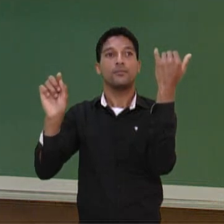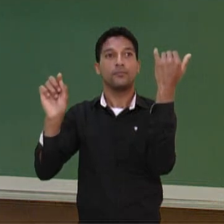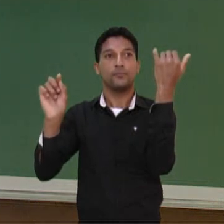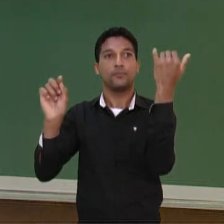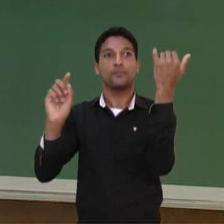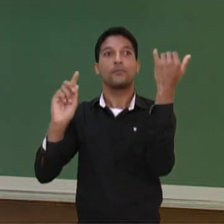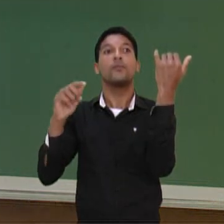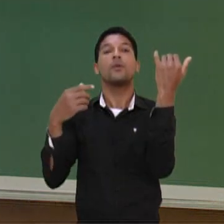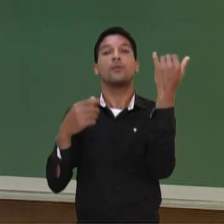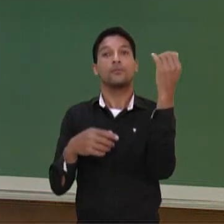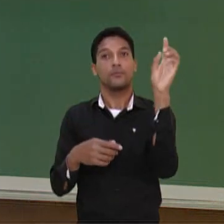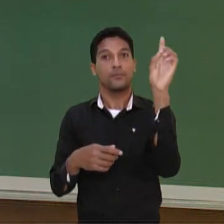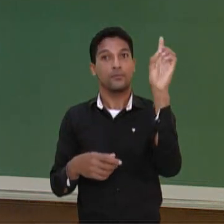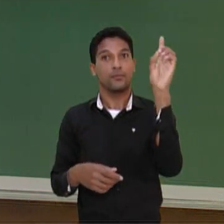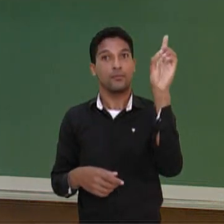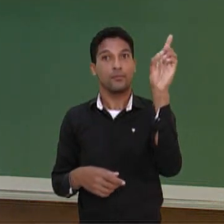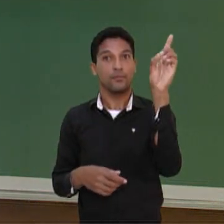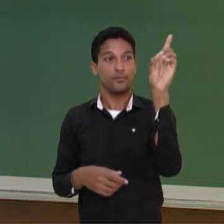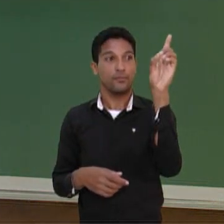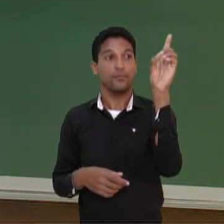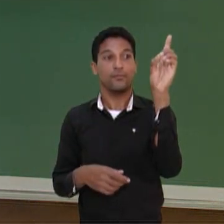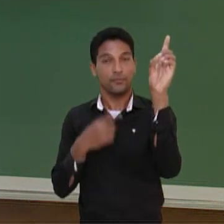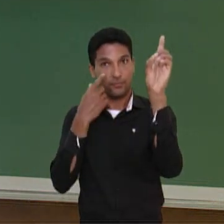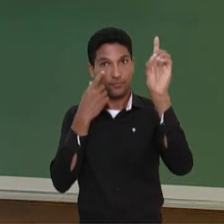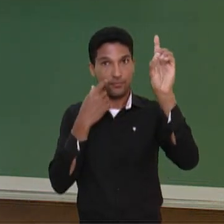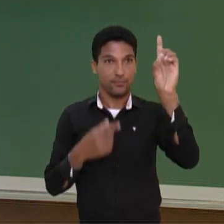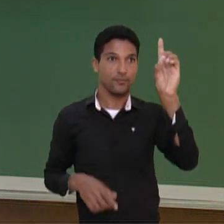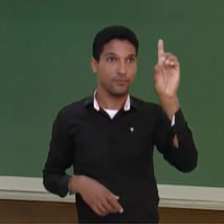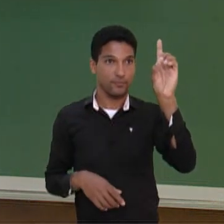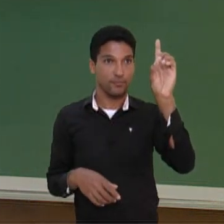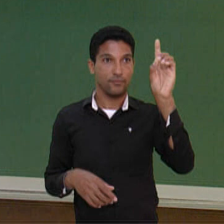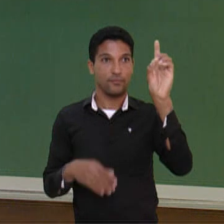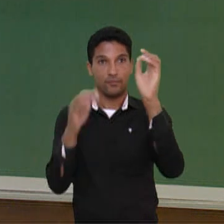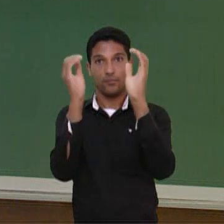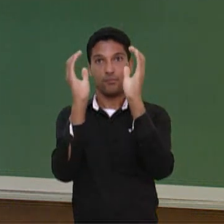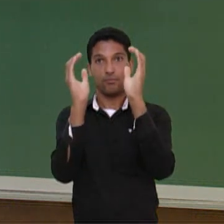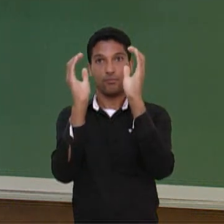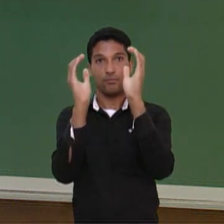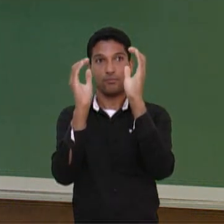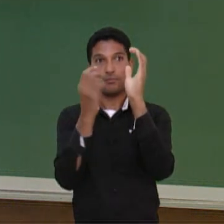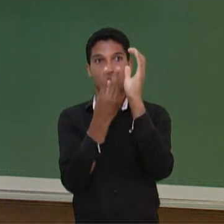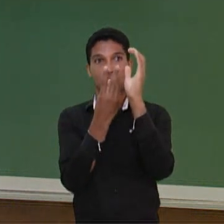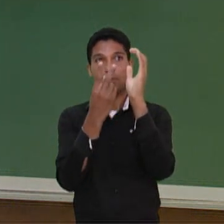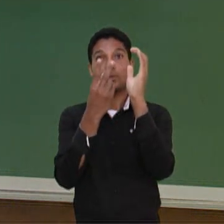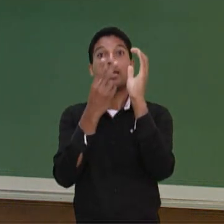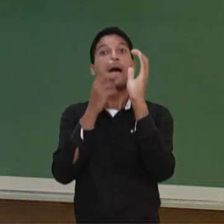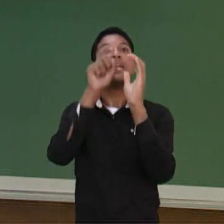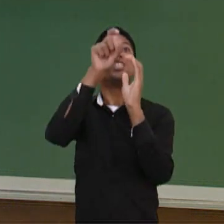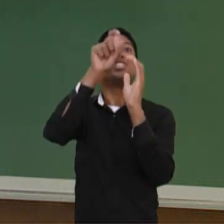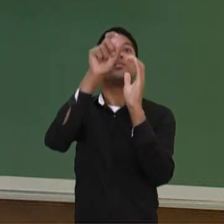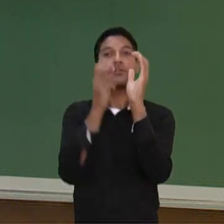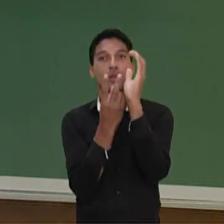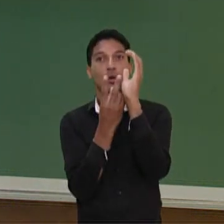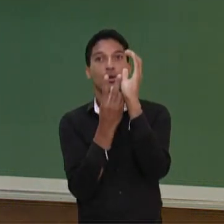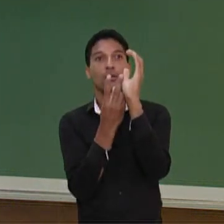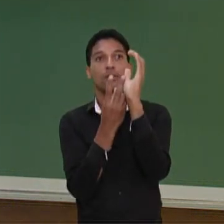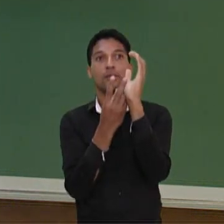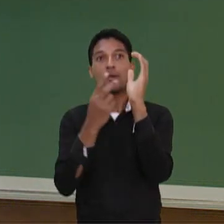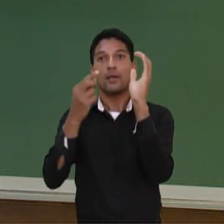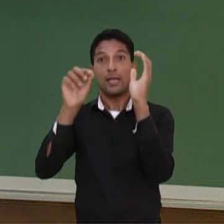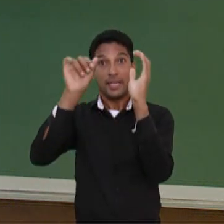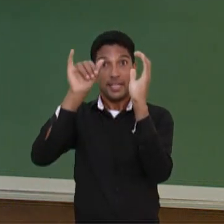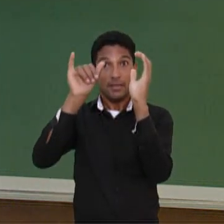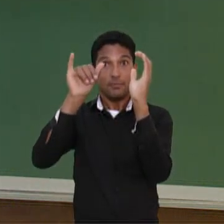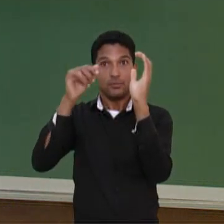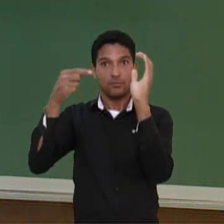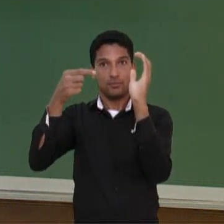Depois disso, eu tenho o ponto D, coloquei ele em verdinho aqui, né? E aí eu tenho 2 para x e menos 1 para y.